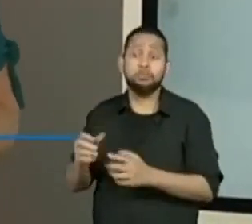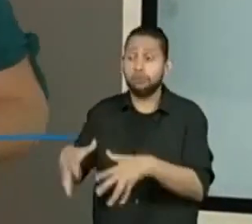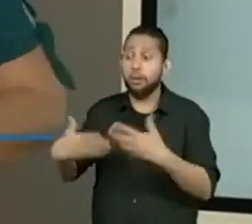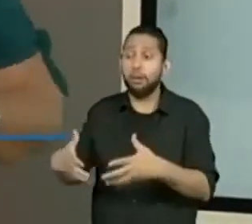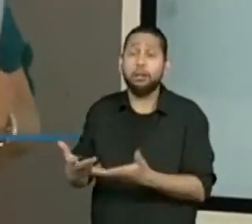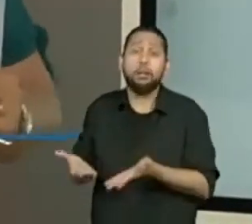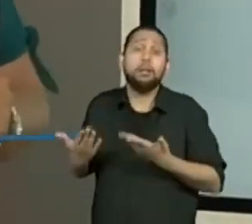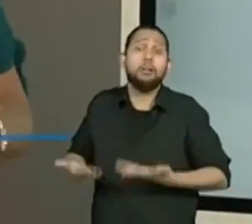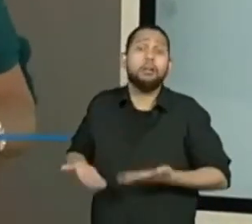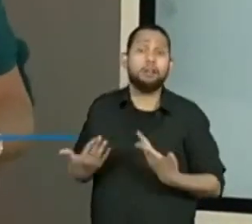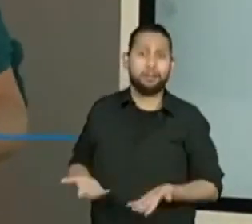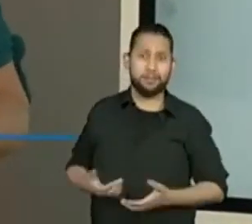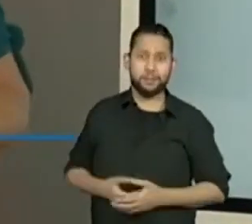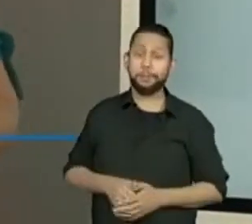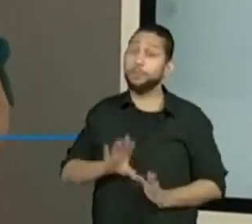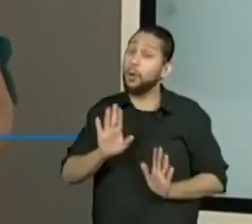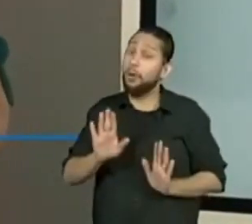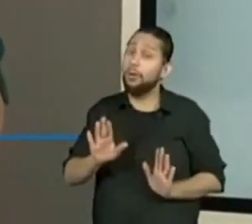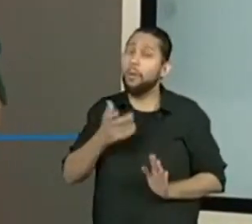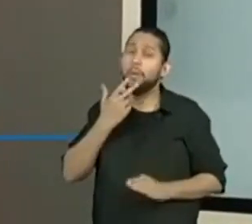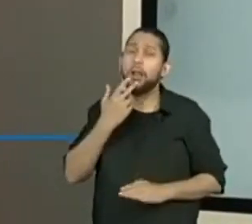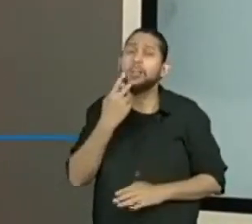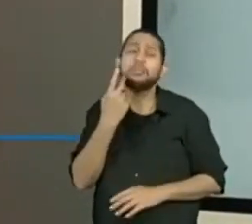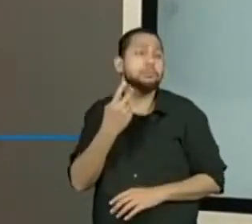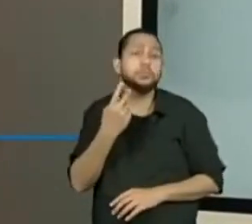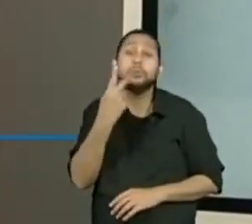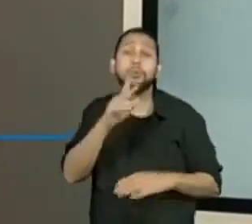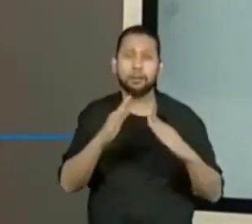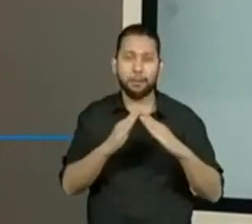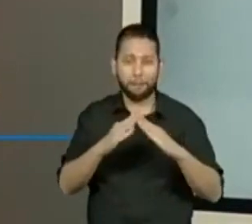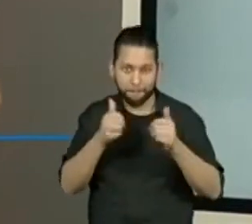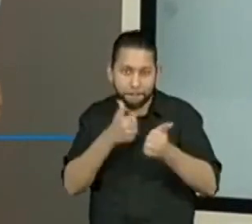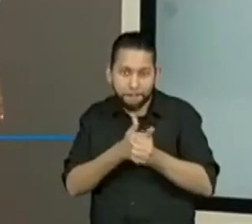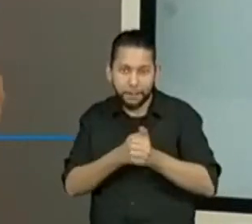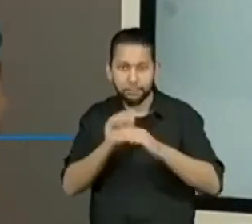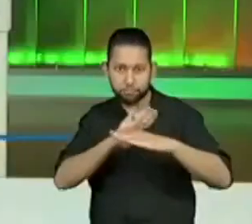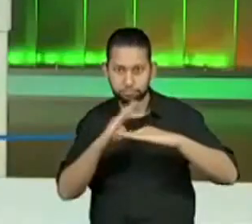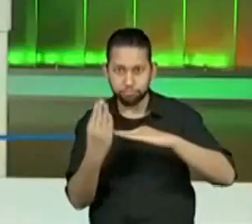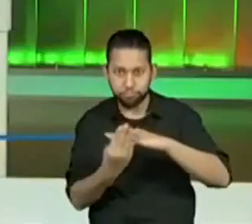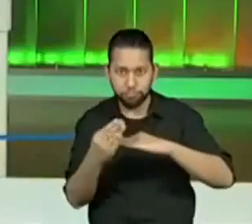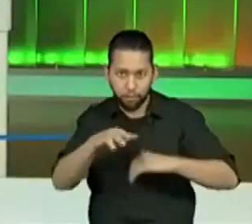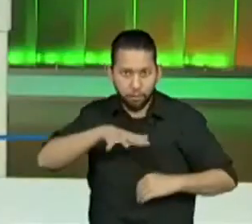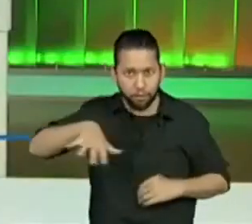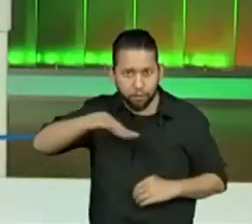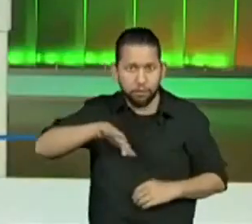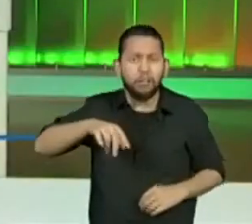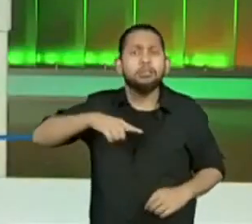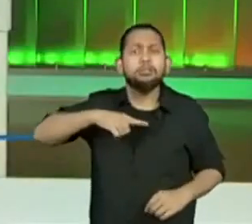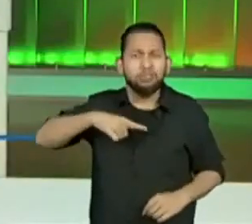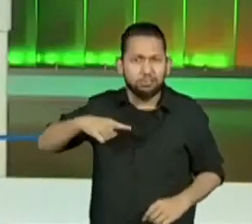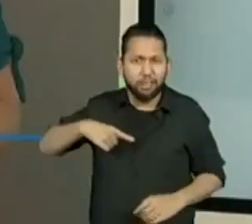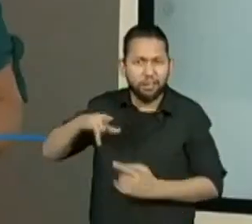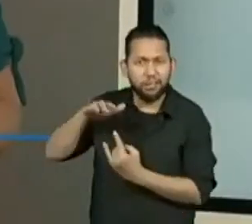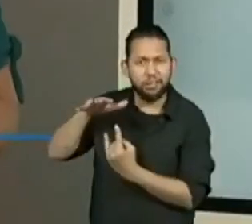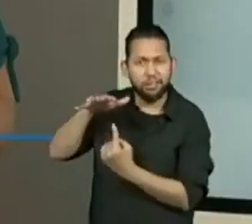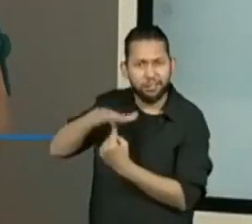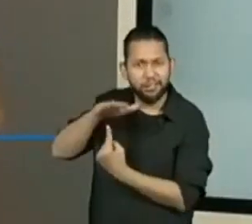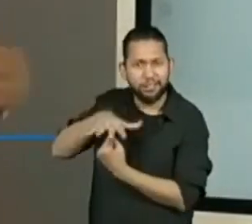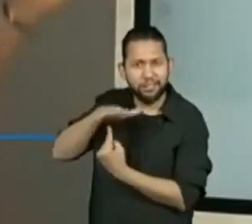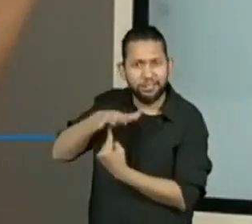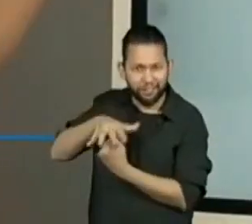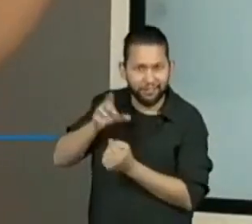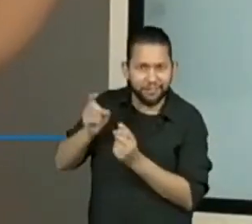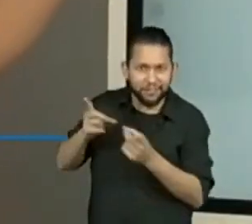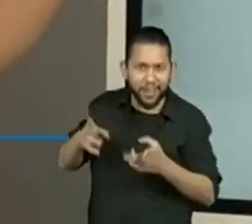que tem no bairro aí pode ser que seja no seu tá e nós vamos resolver alguns problemas